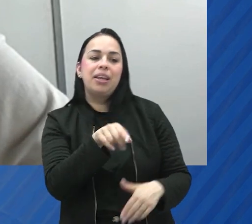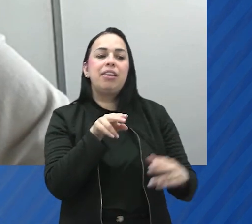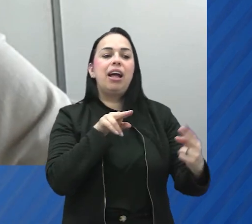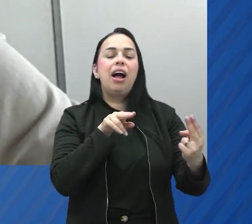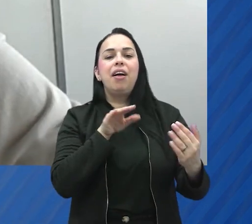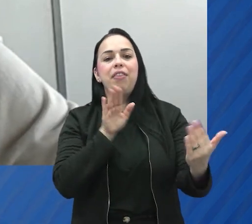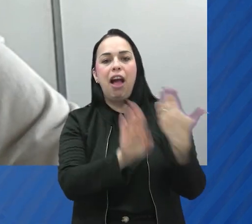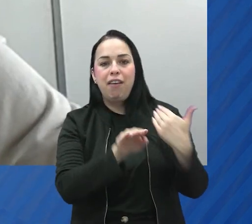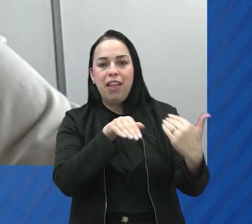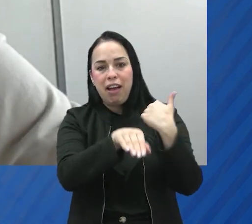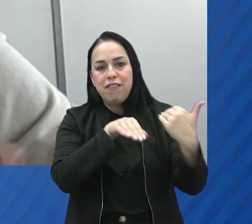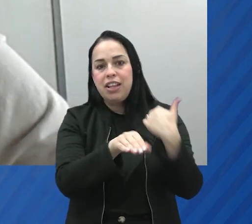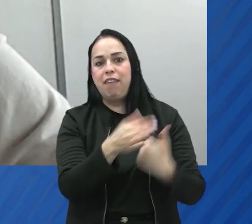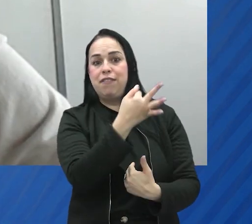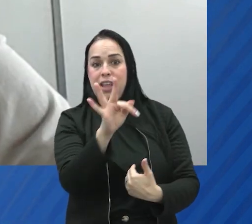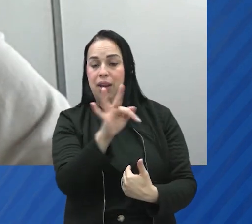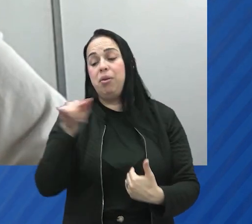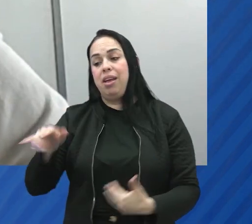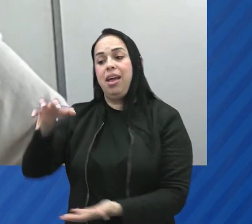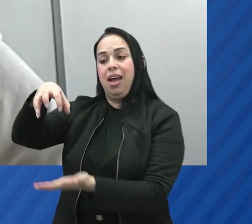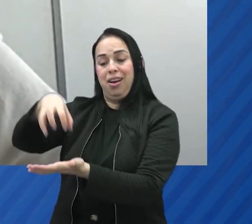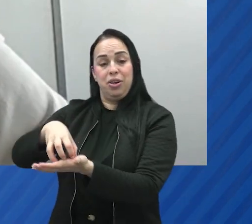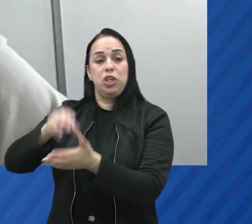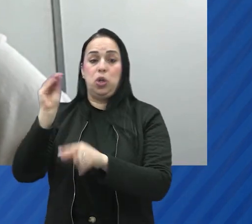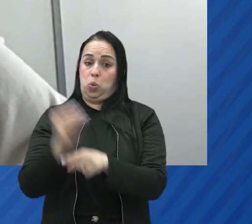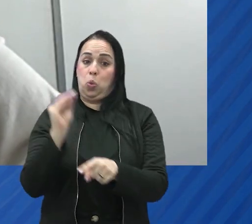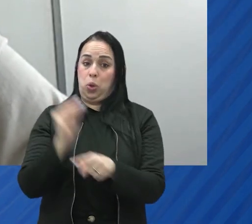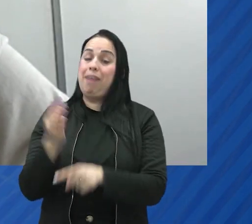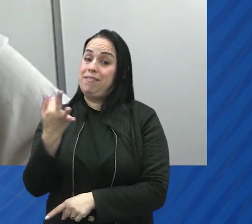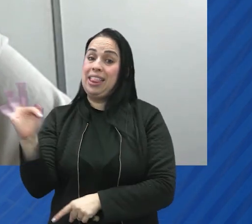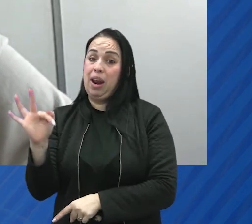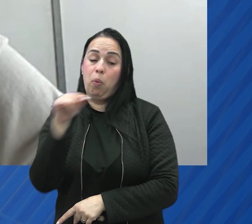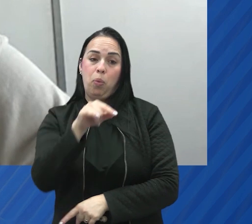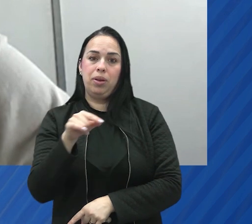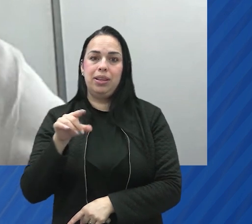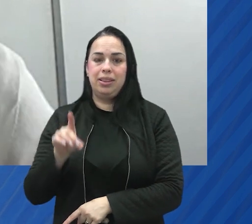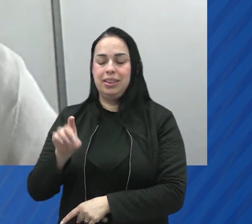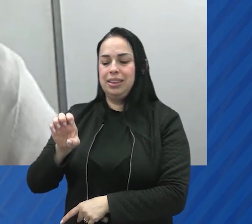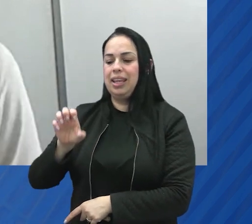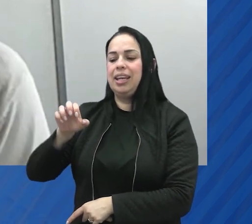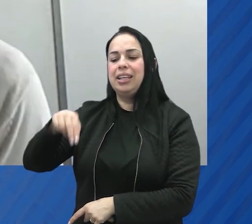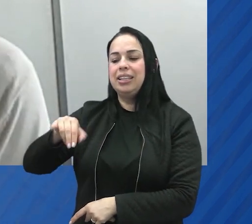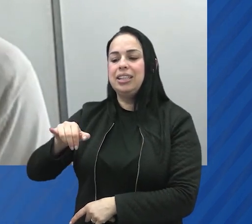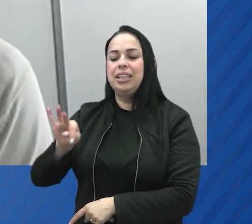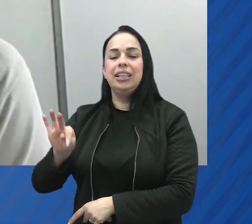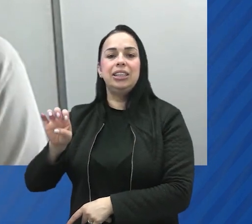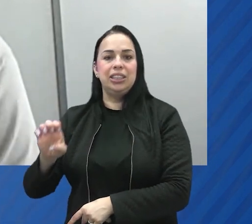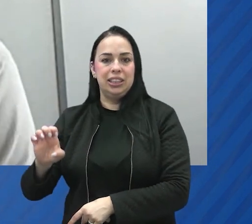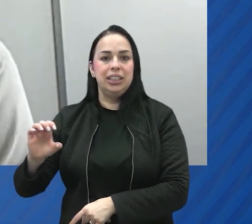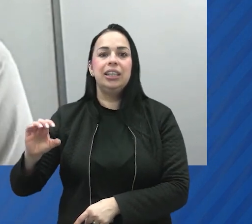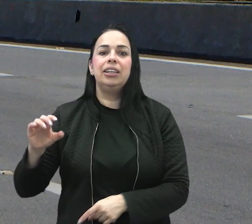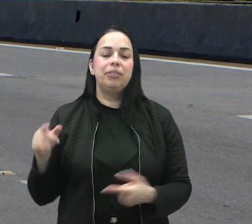rodovias federais é o órgão executor rodoviário federal, que é o DENIT, né? Departamento Nacional de